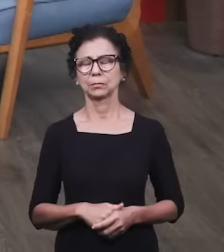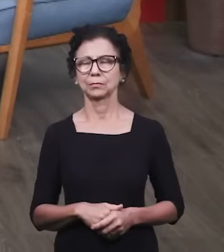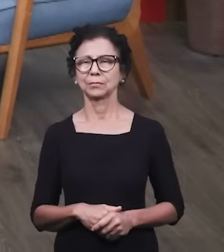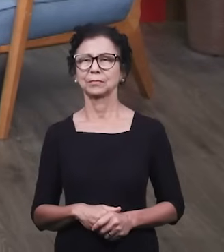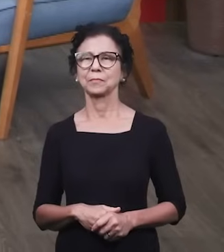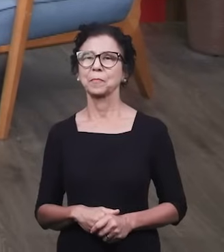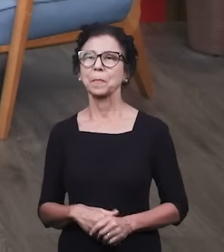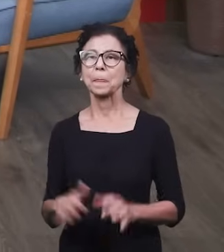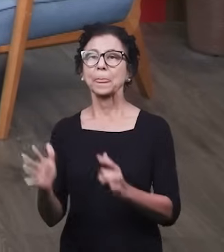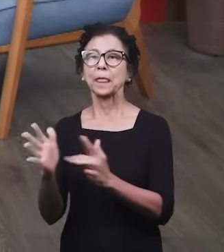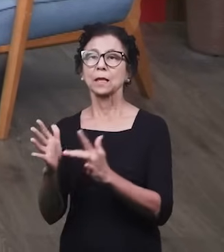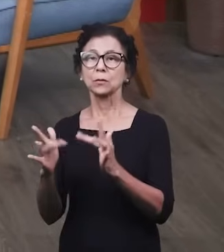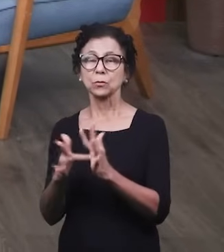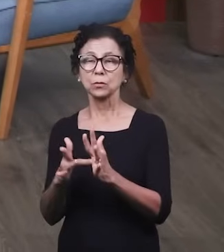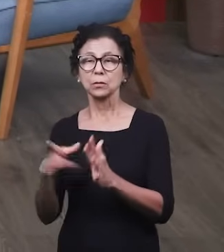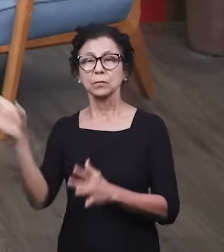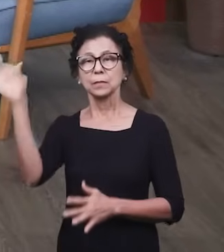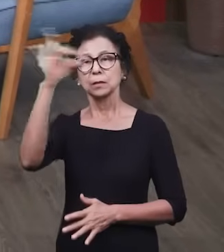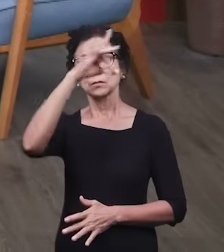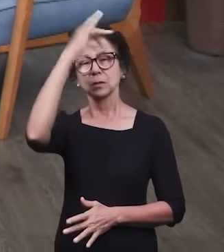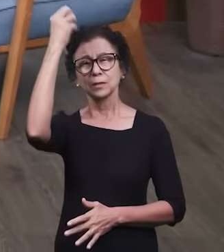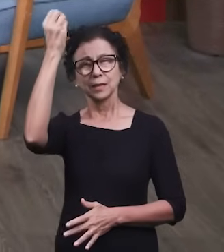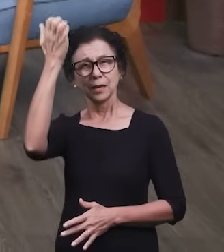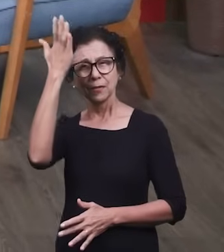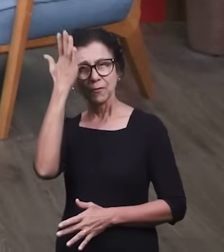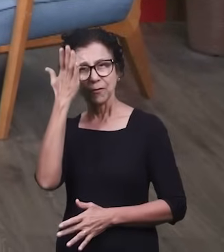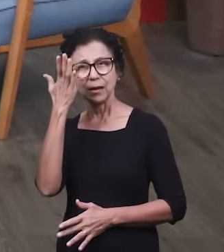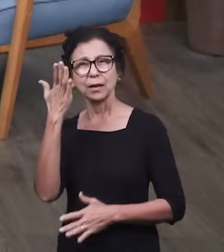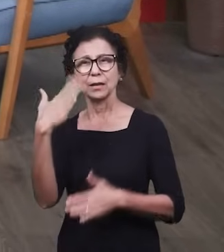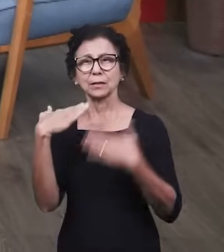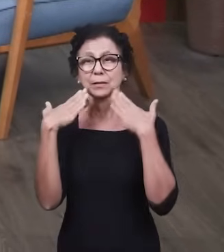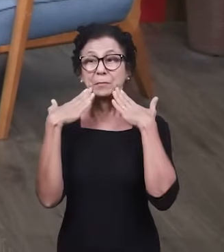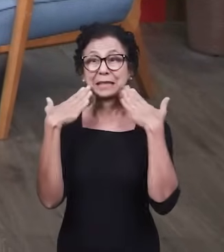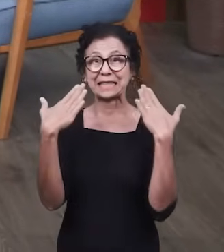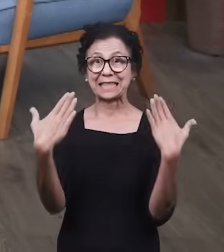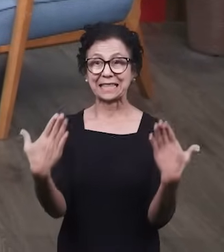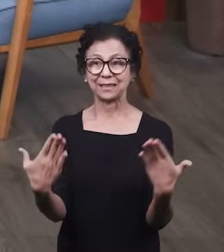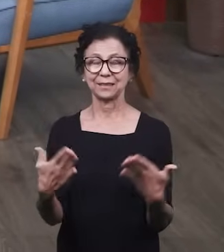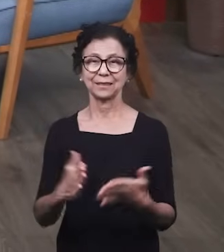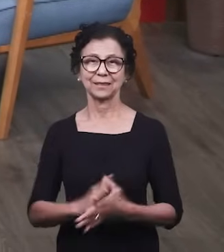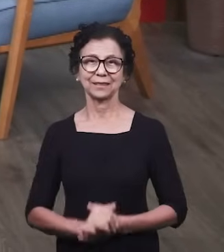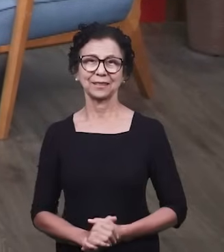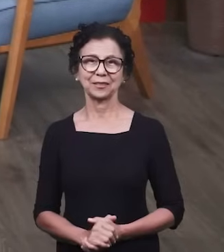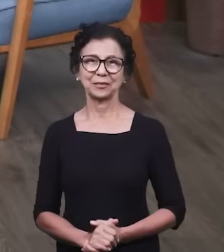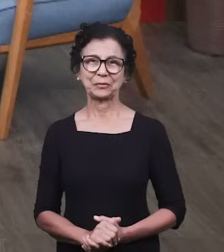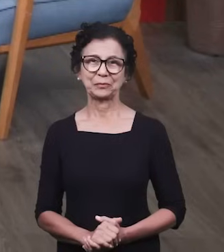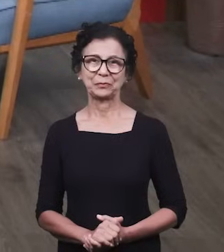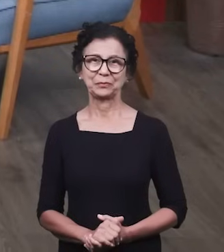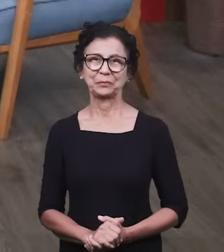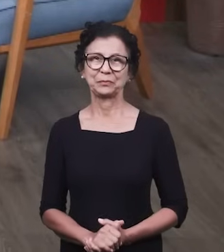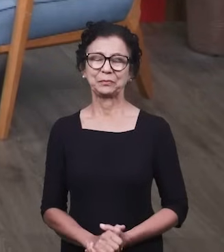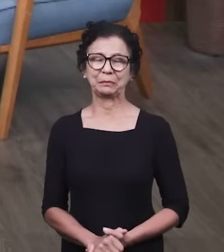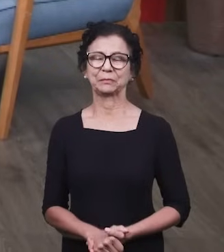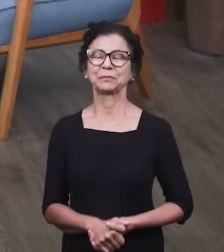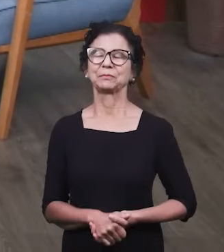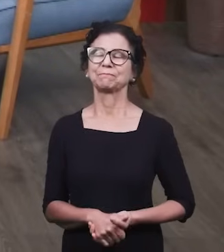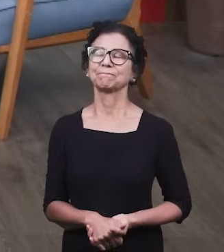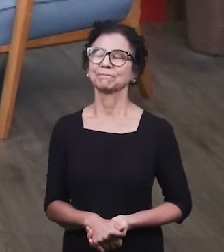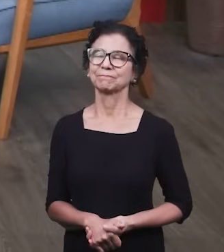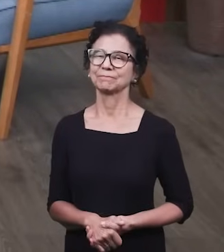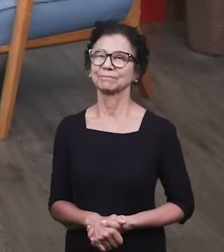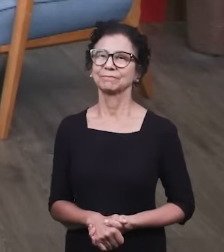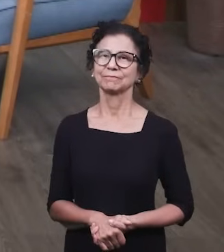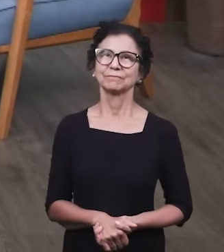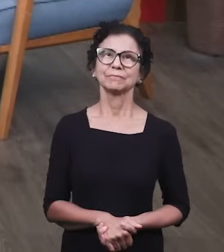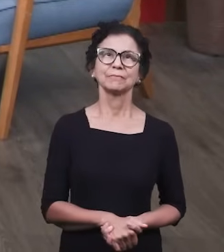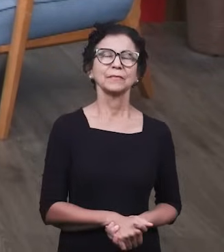revelação do Espírito Santo para o homem. Só existe conversão verdadeira dessa forma.